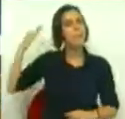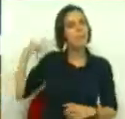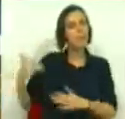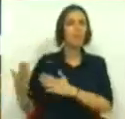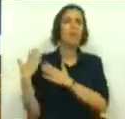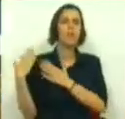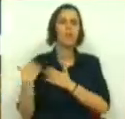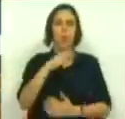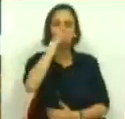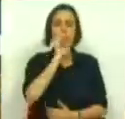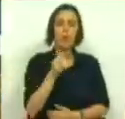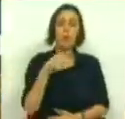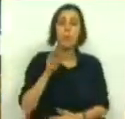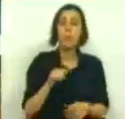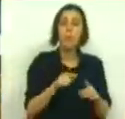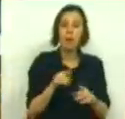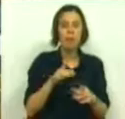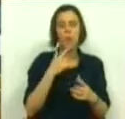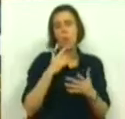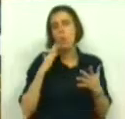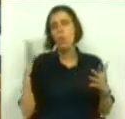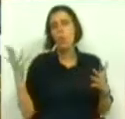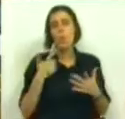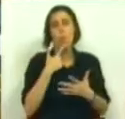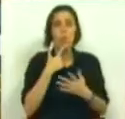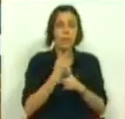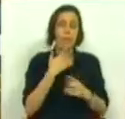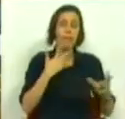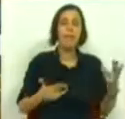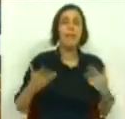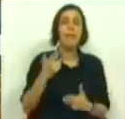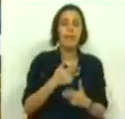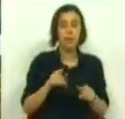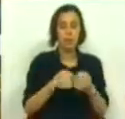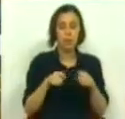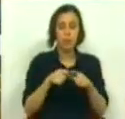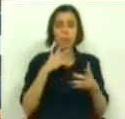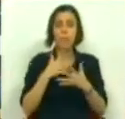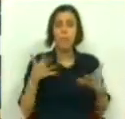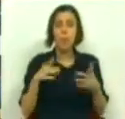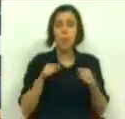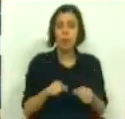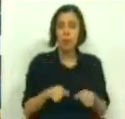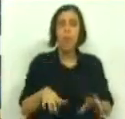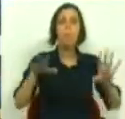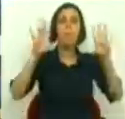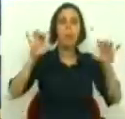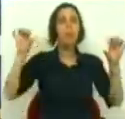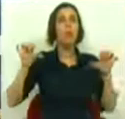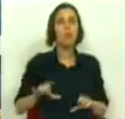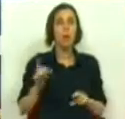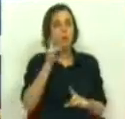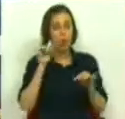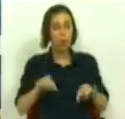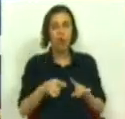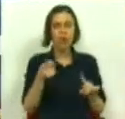passado de responsabilidades governativas do Partido Socialista, é um campo imenso para as críticas dos partidos da maioria. Mas o pior hoje em